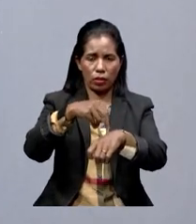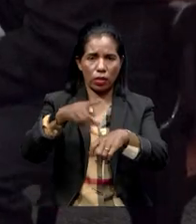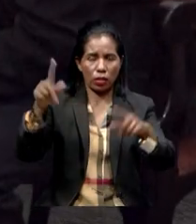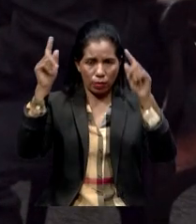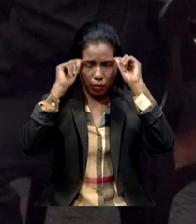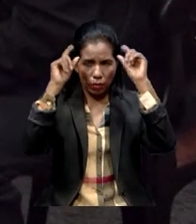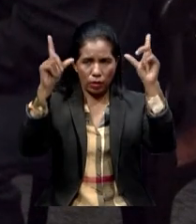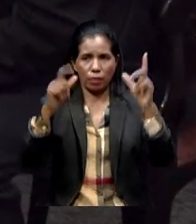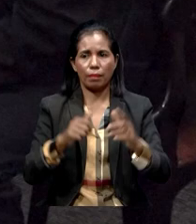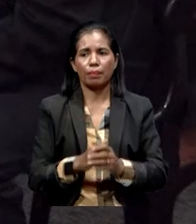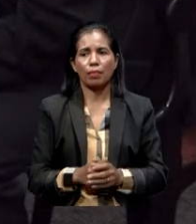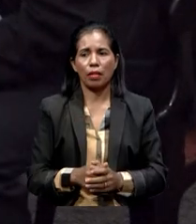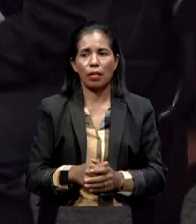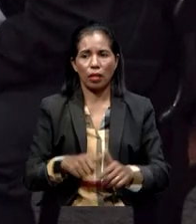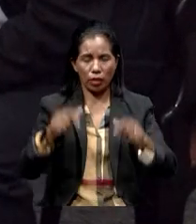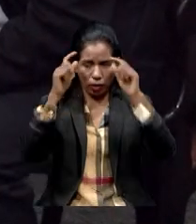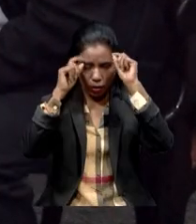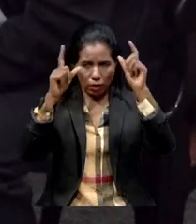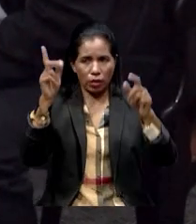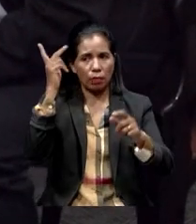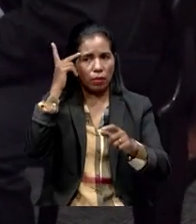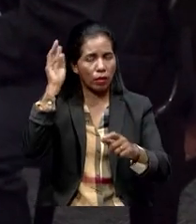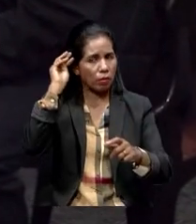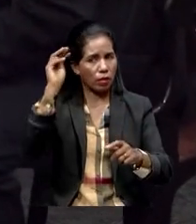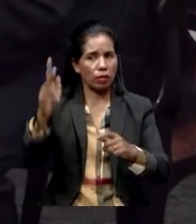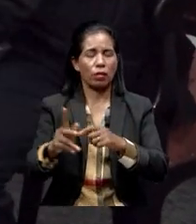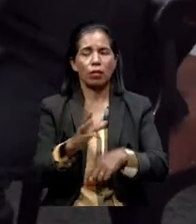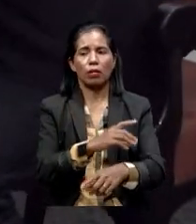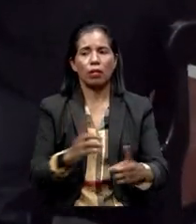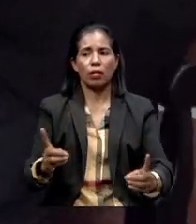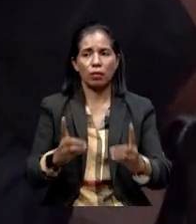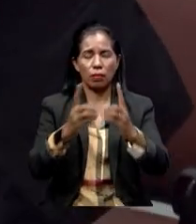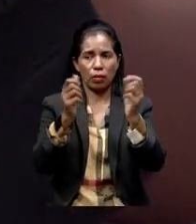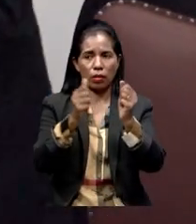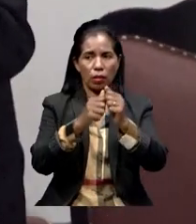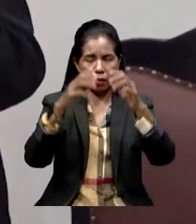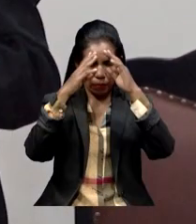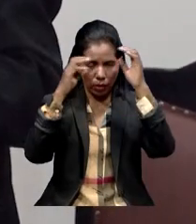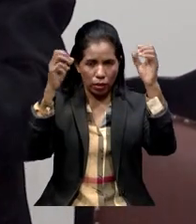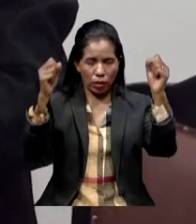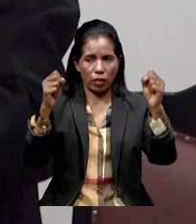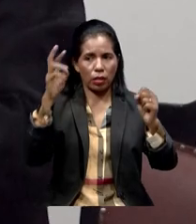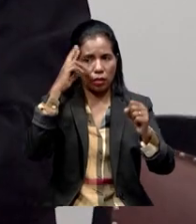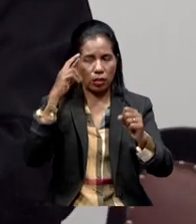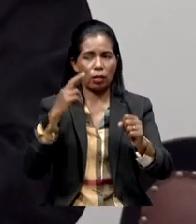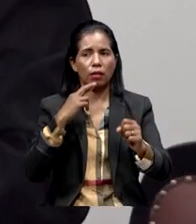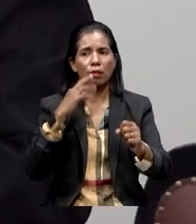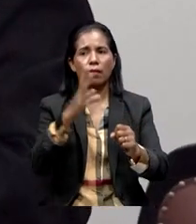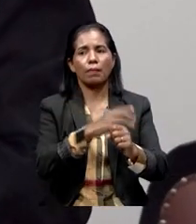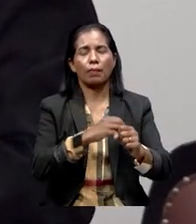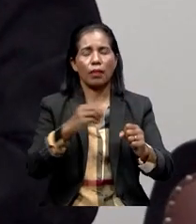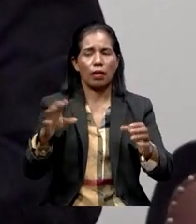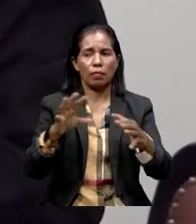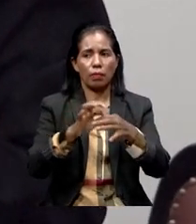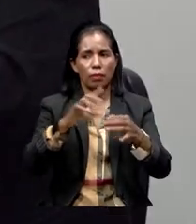Timor-Leste. Durante a Timor-Leste, ex-primeiro-ministro de Portugal, Hassoro Malumos, o presidente da República, José Ramos Horta, não membro